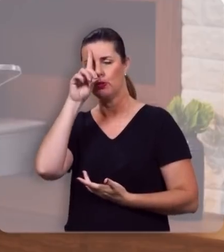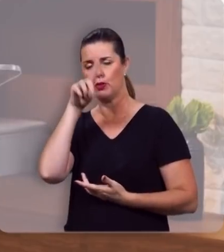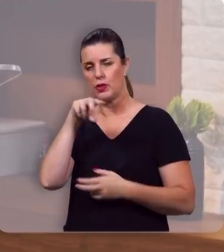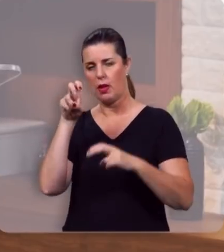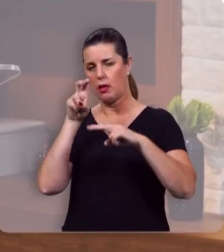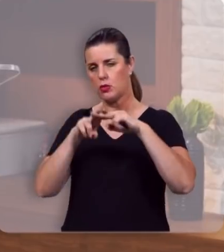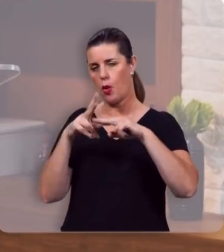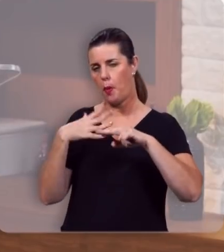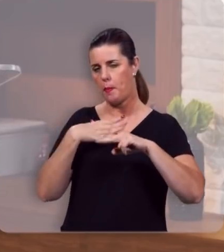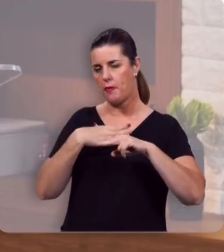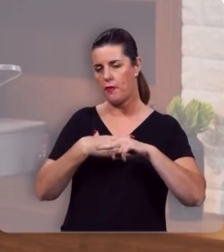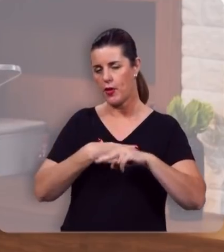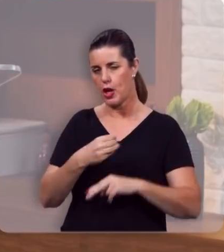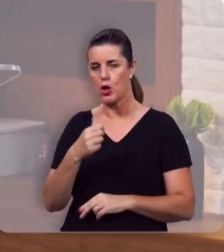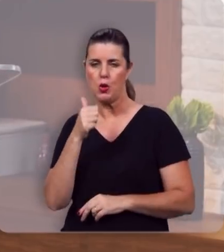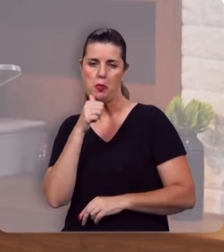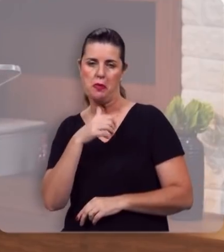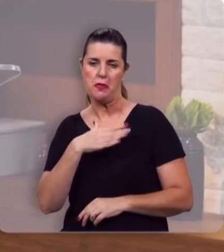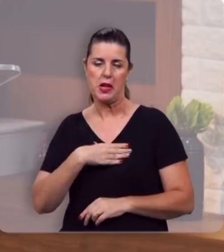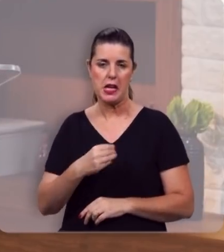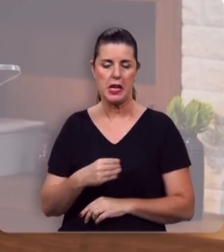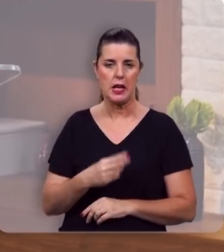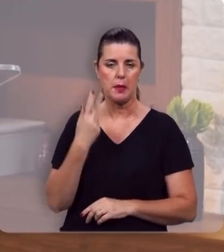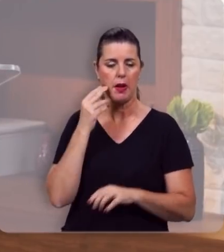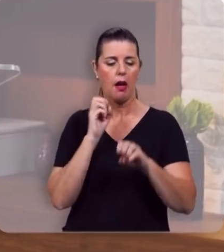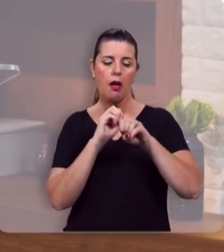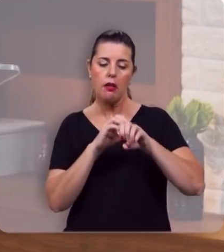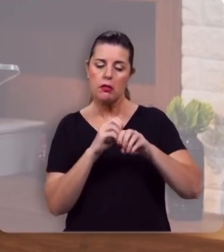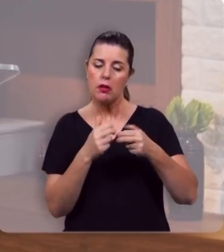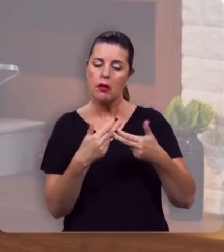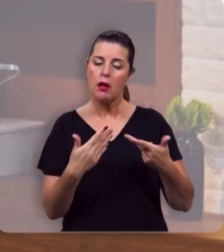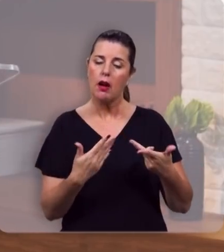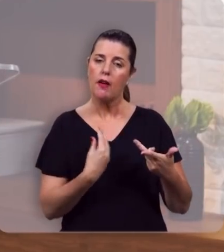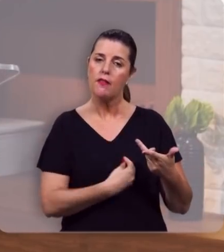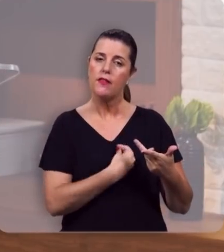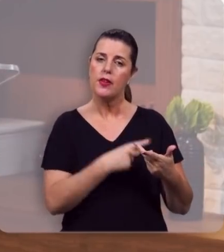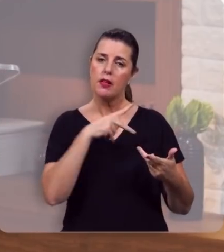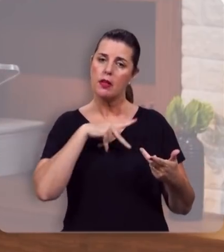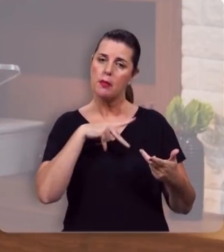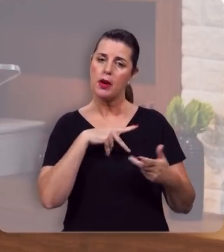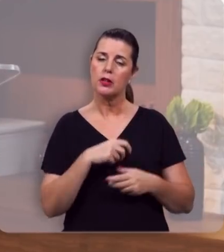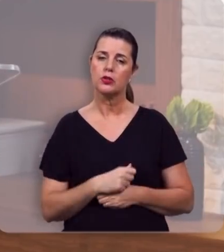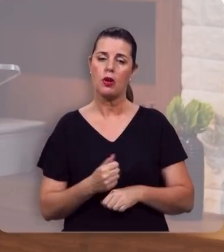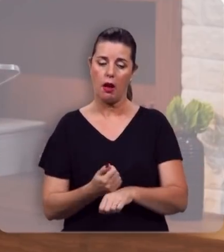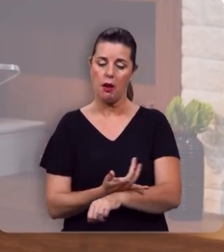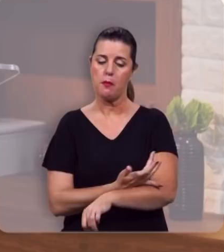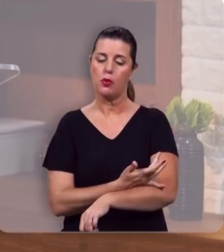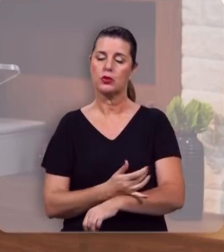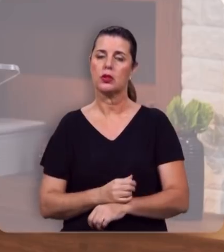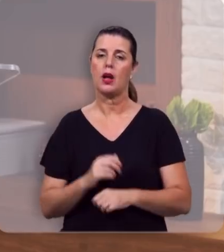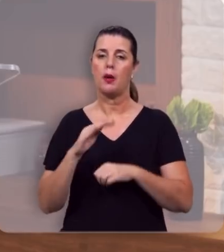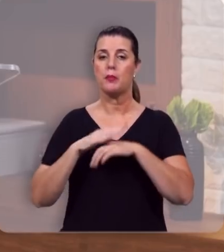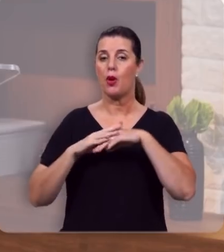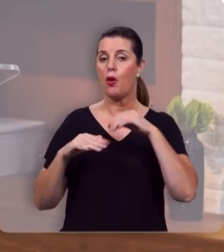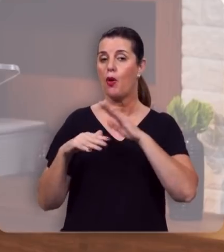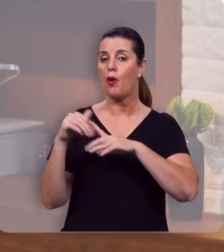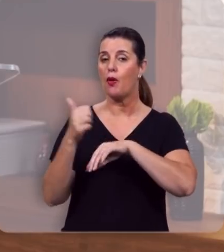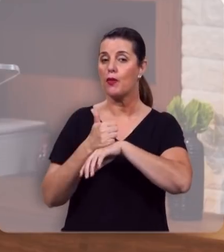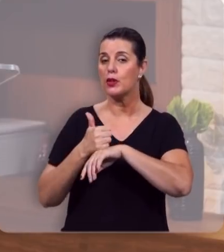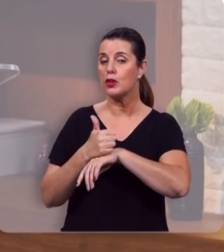seu filho, com a sua filha, para dar uma orientação na vida pessoal, emocional,